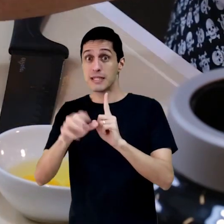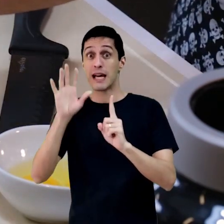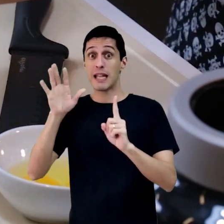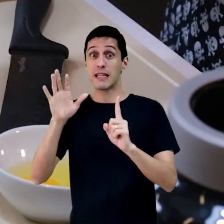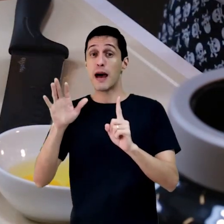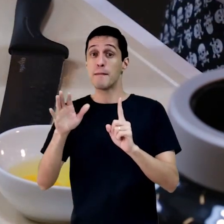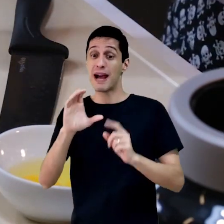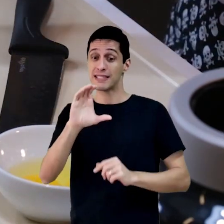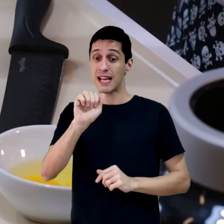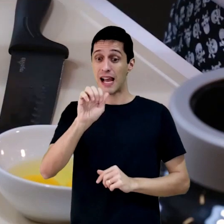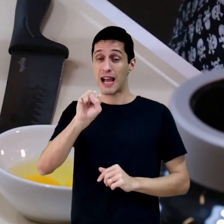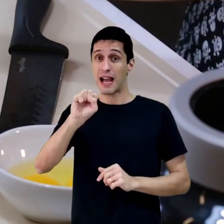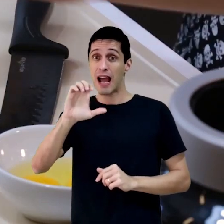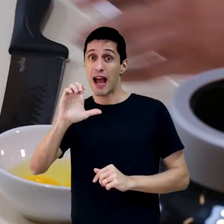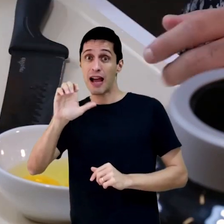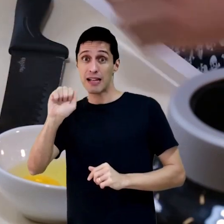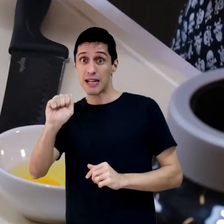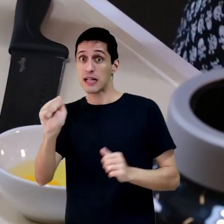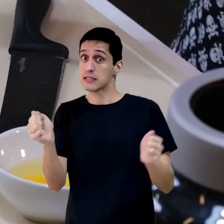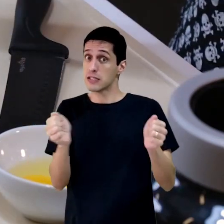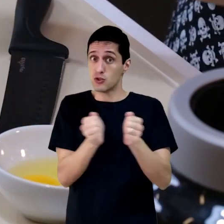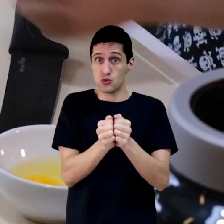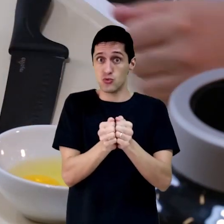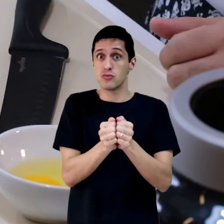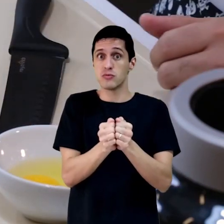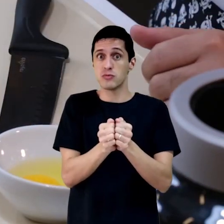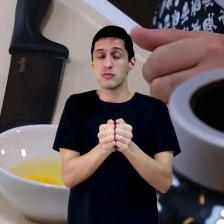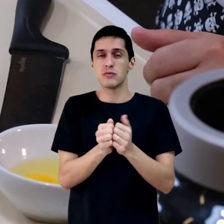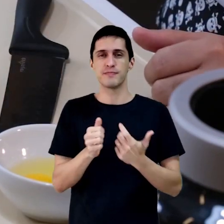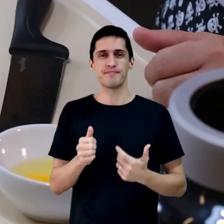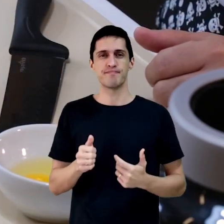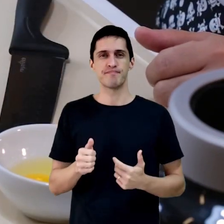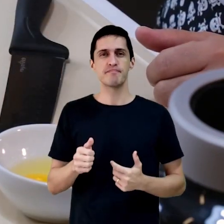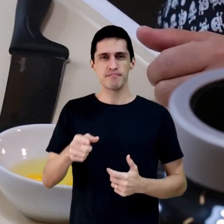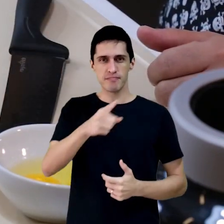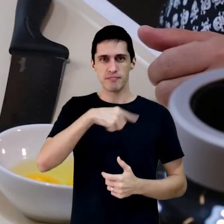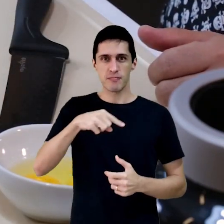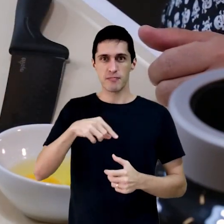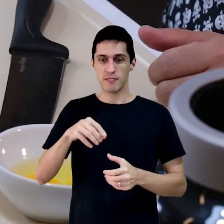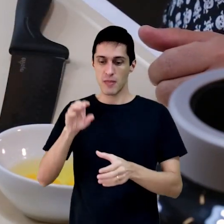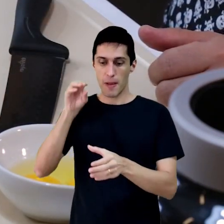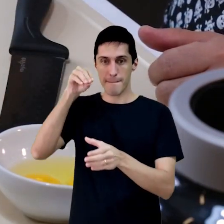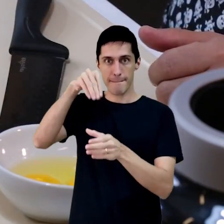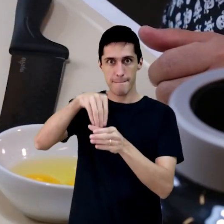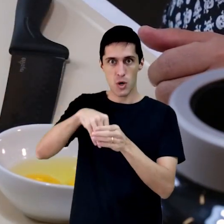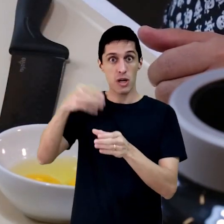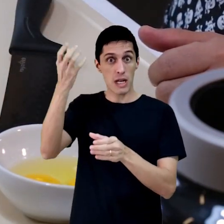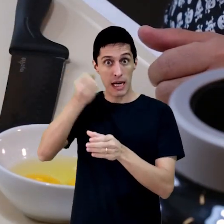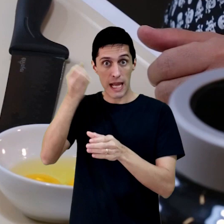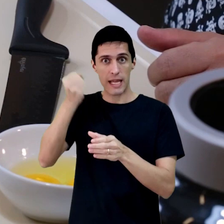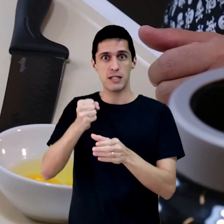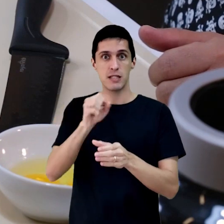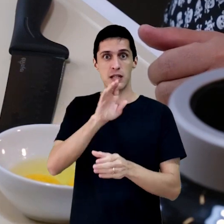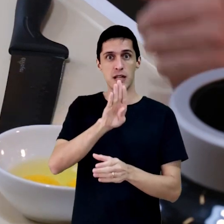inteira. Então aqui, ó, vamos colocar aqui no liquidificador o leite, a essência de baunilha,